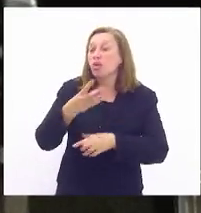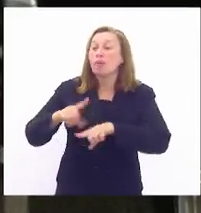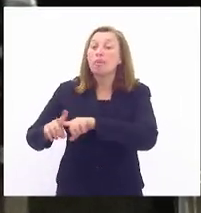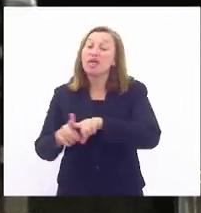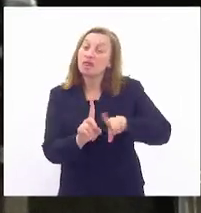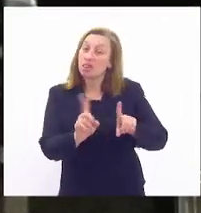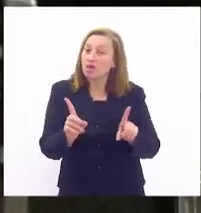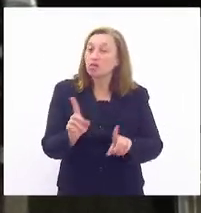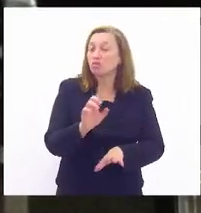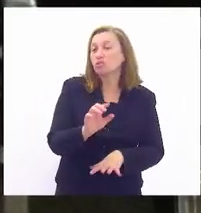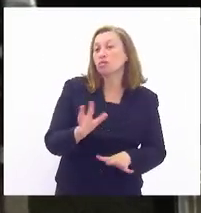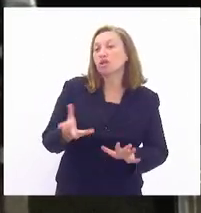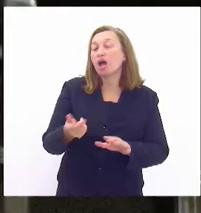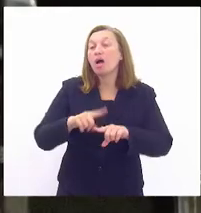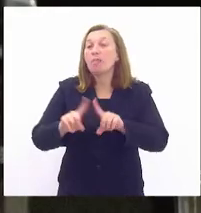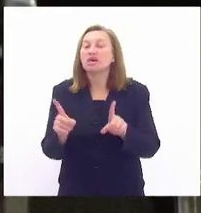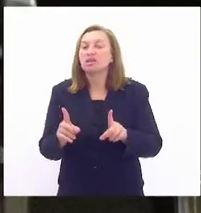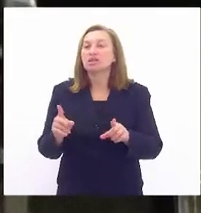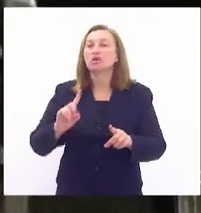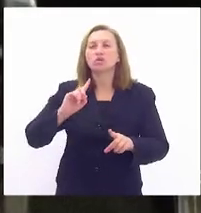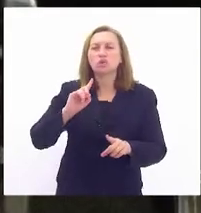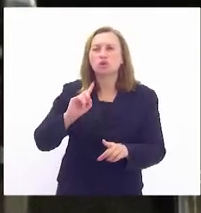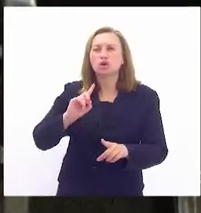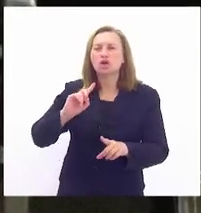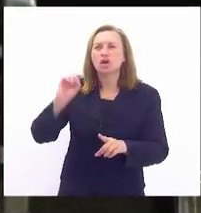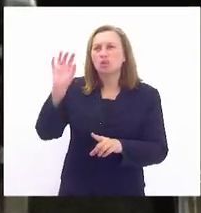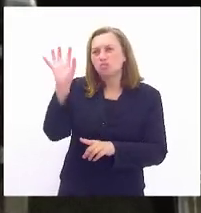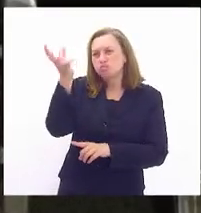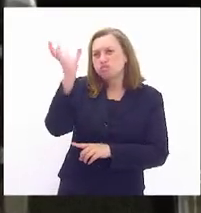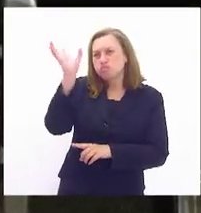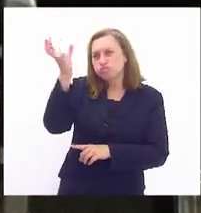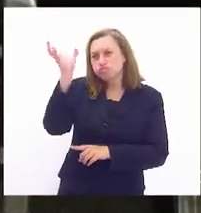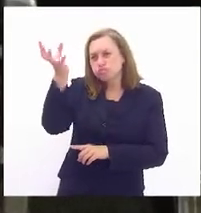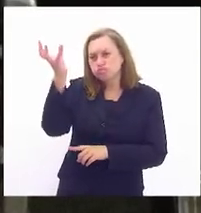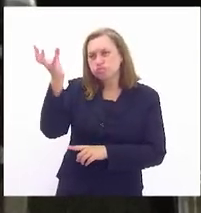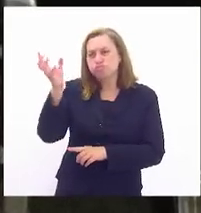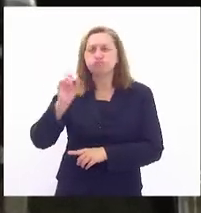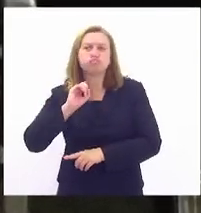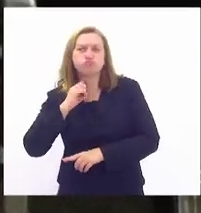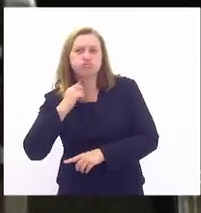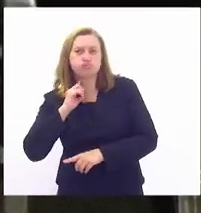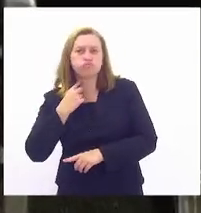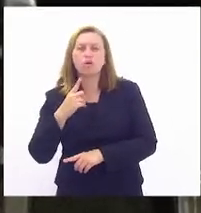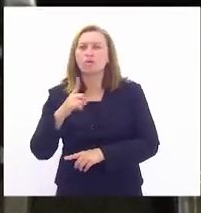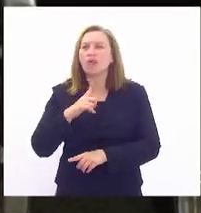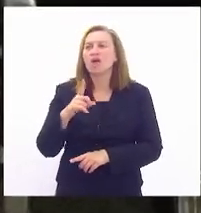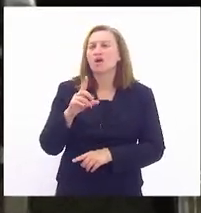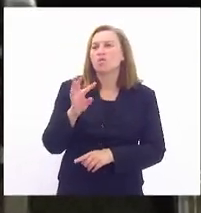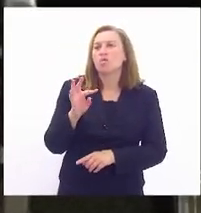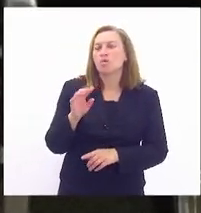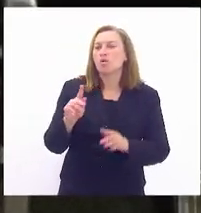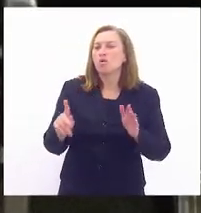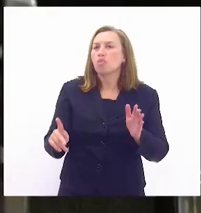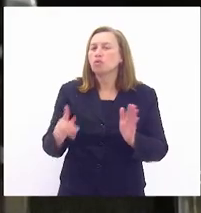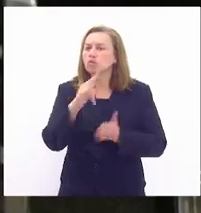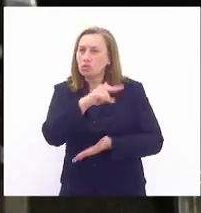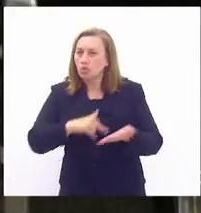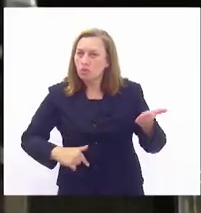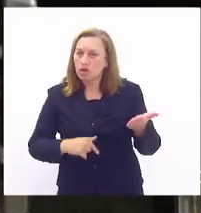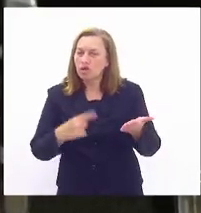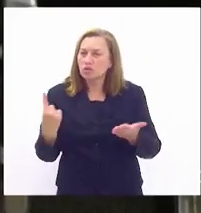eficiente. A questão da poluição atmosférica, existe um TAC, gente, que foi firmado pelo governo do